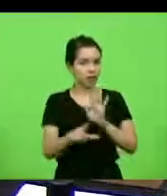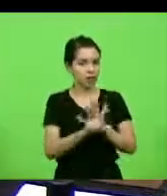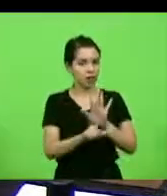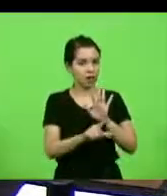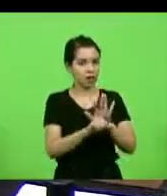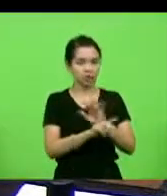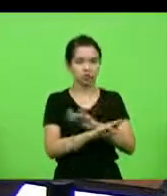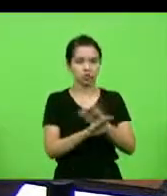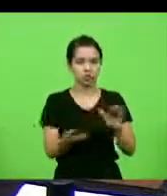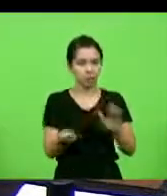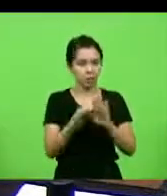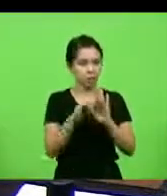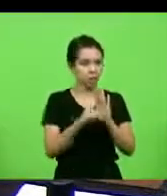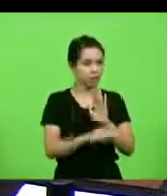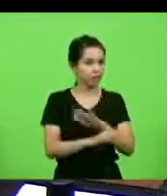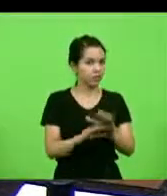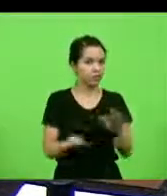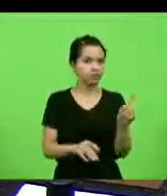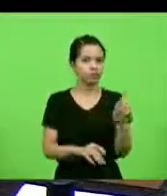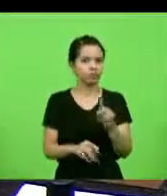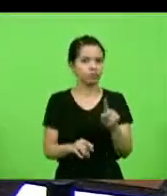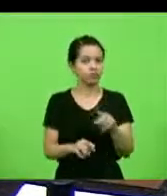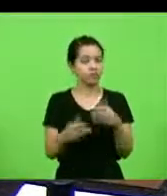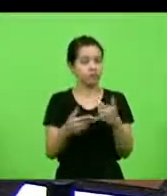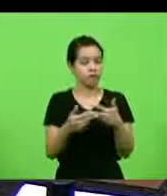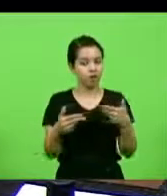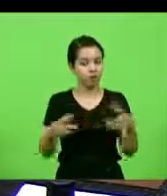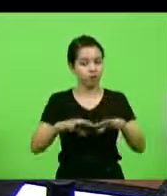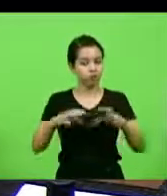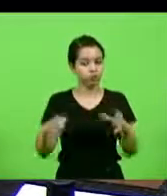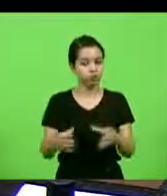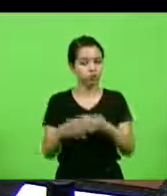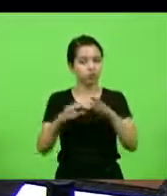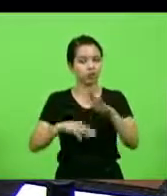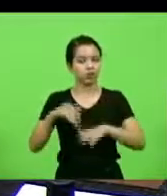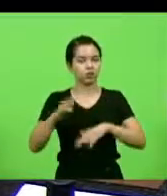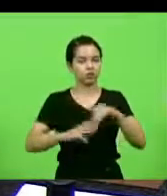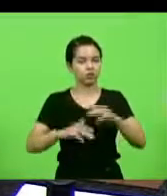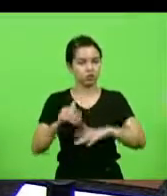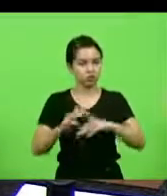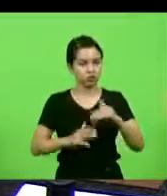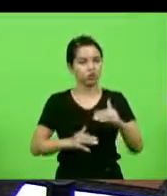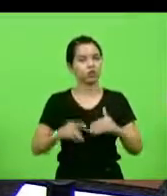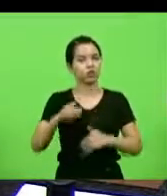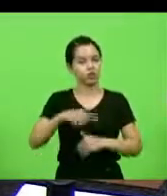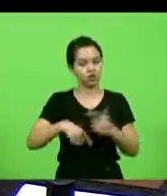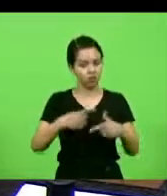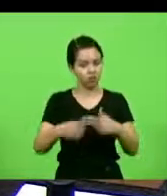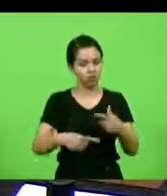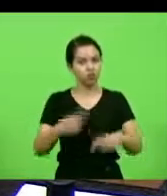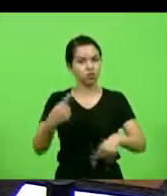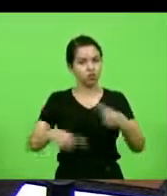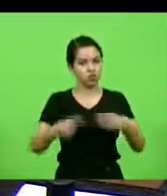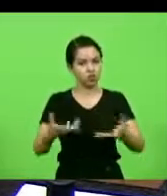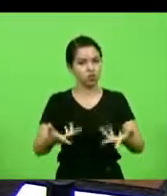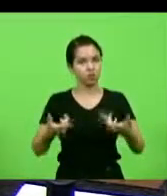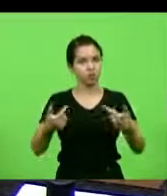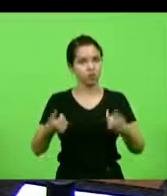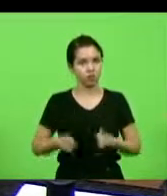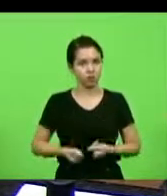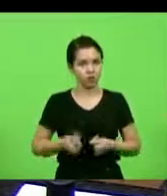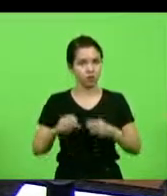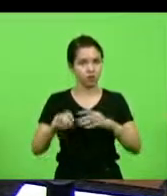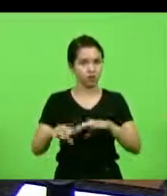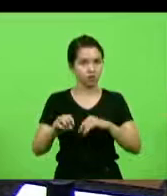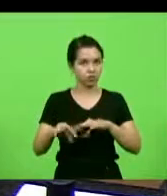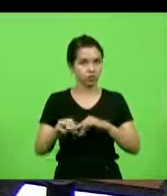com programas, mas é um conjunto de ações. Aí, sim, a gente discute a qualidade da educação. Eu já vi